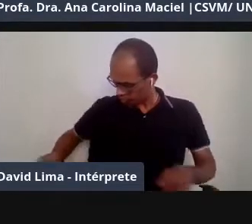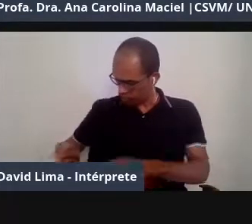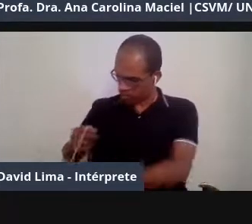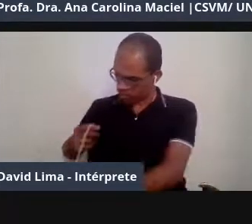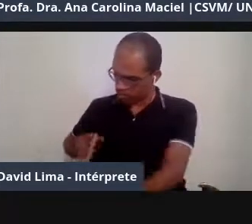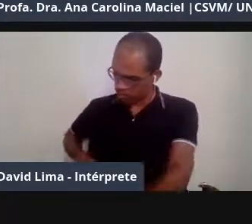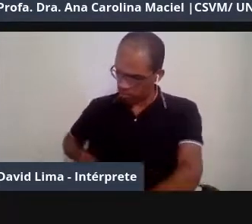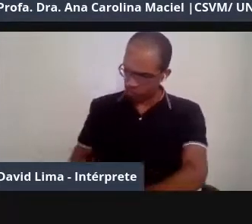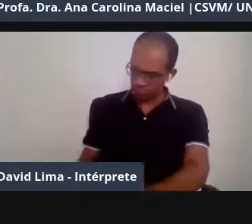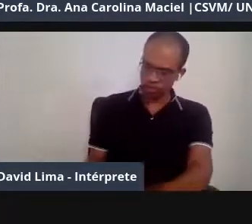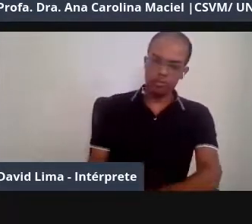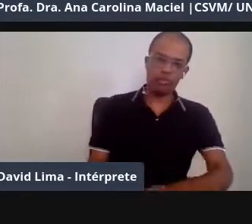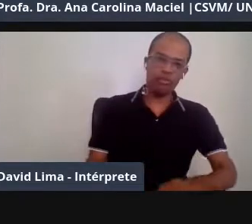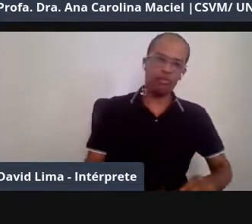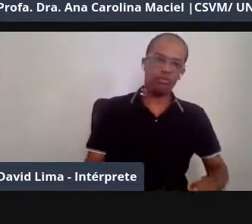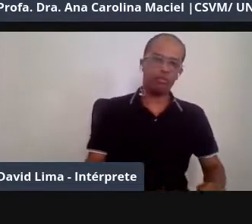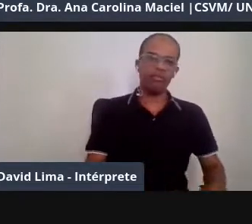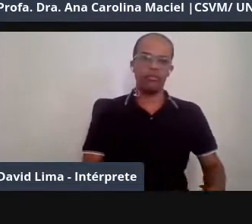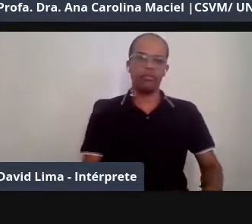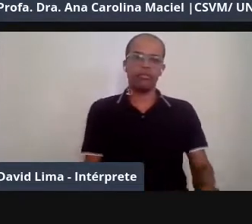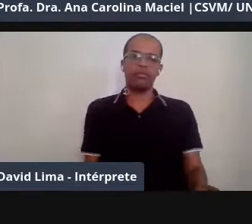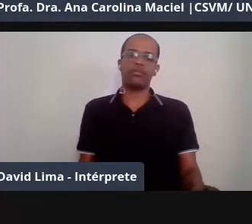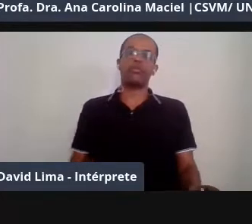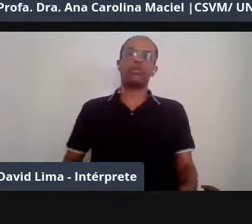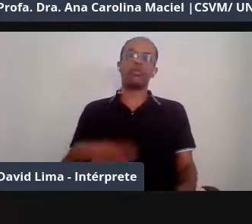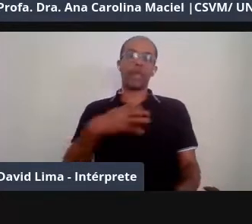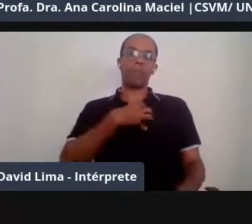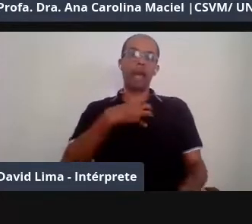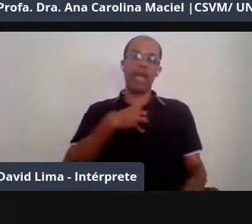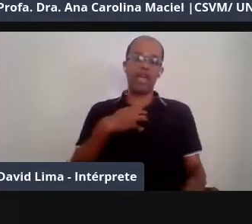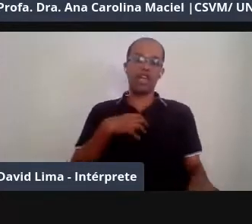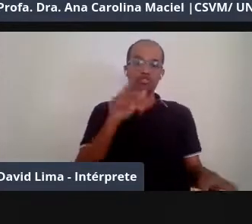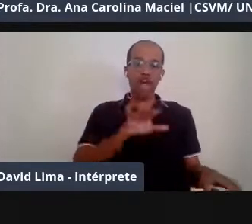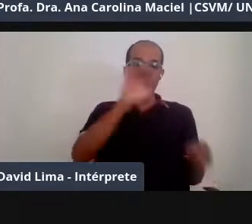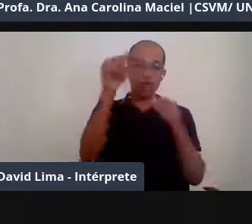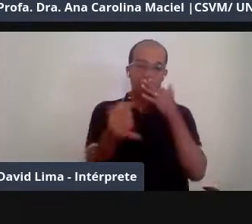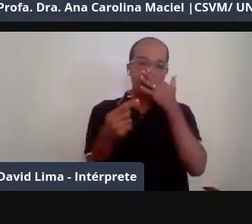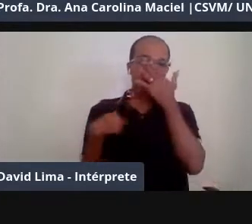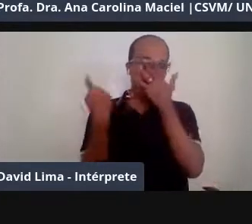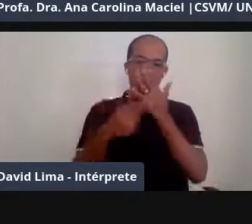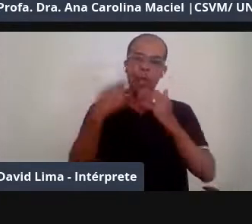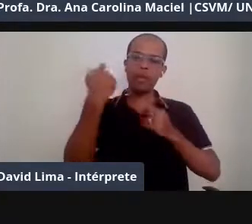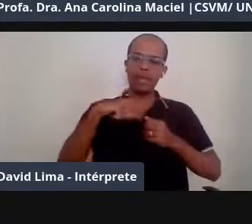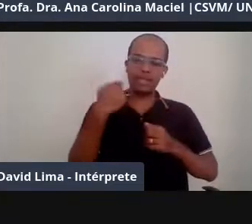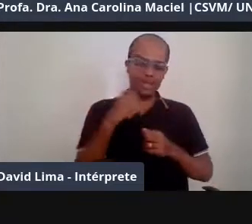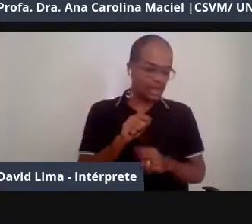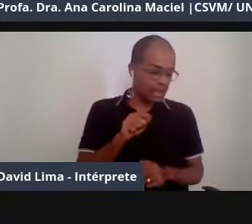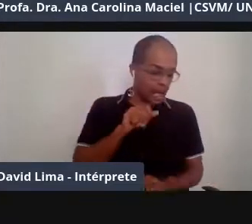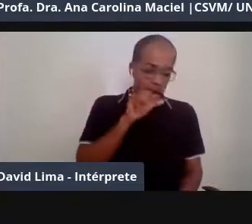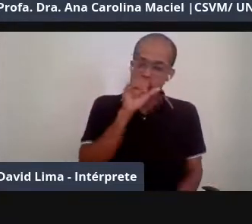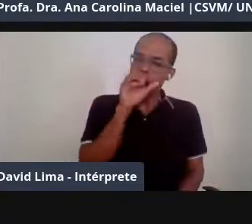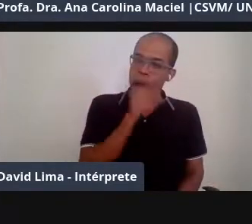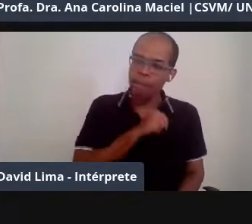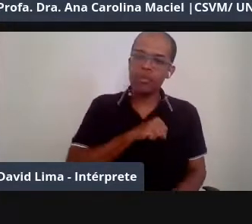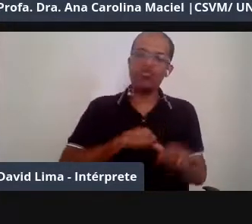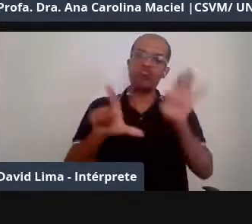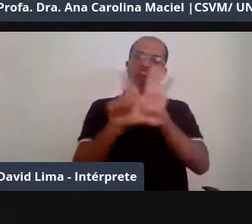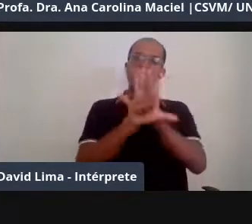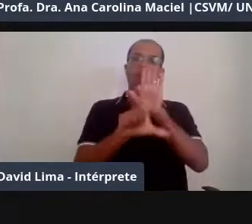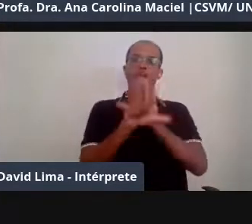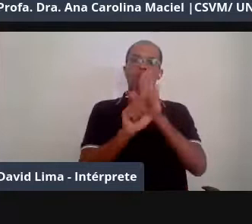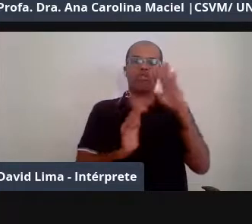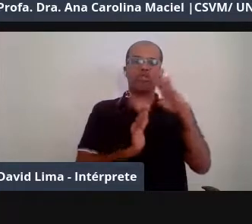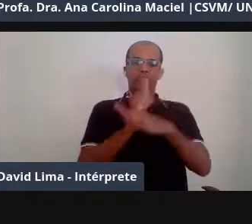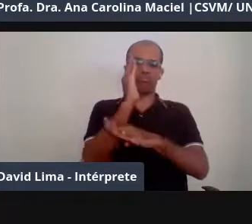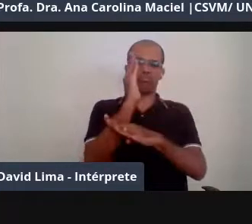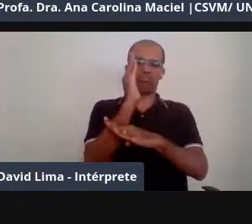já aproveitar, senadora, e dizer que a gente precisa, urgente, de uma lei de revalidação de diploma, porque a gente não tem. Então, o senhor